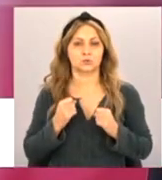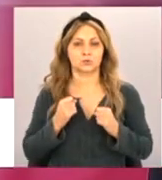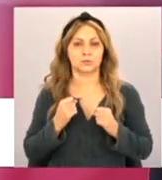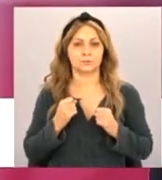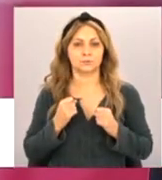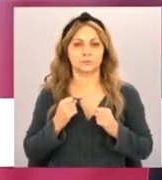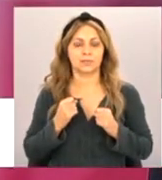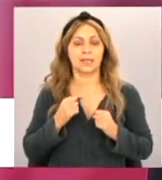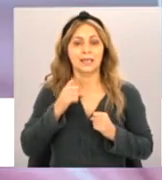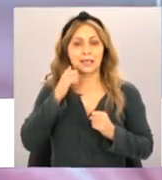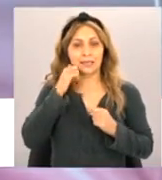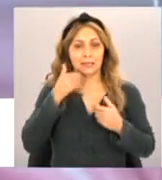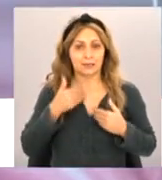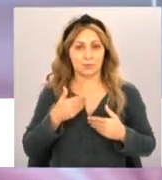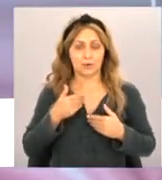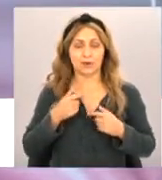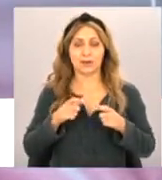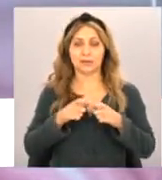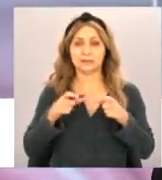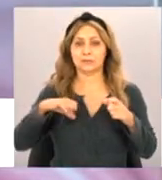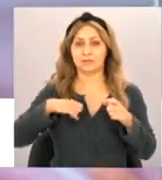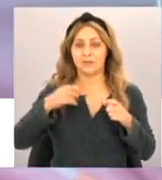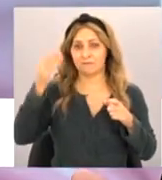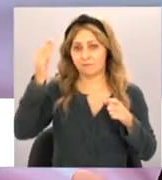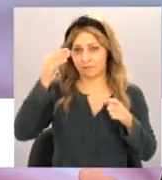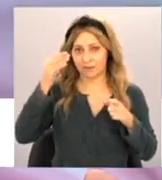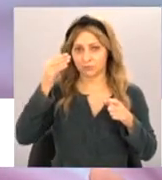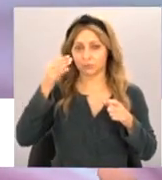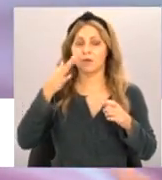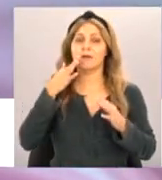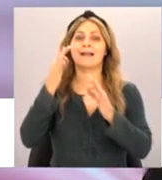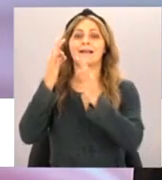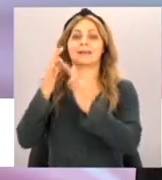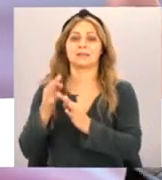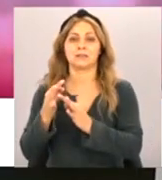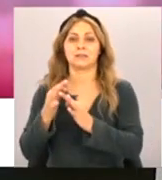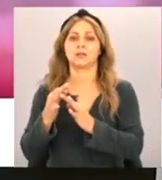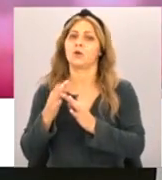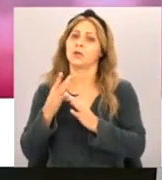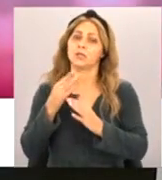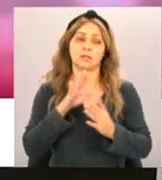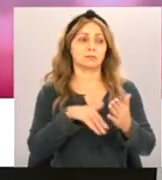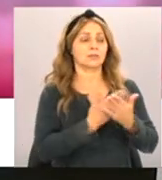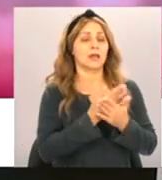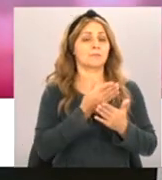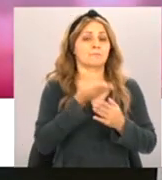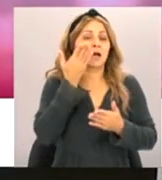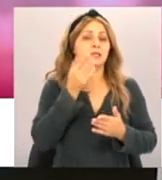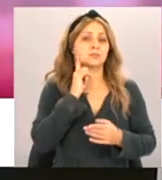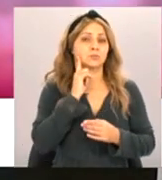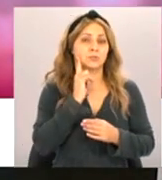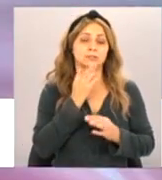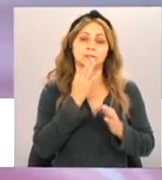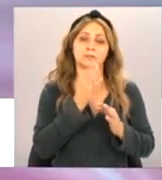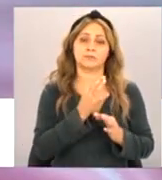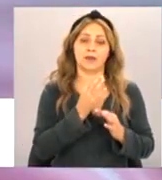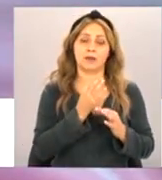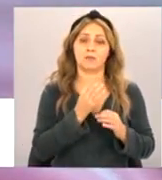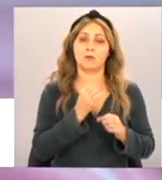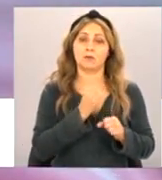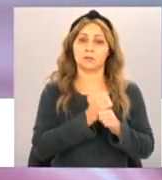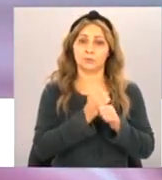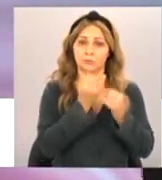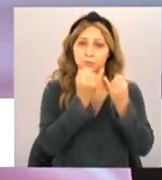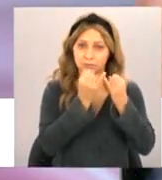para quem os falsos recibos verdes e para valorizar o verdadeiro trabalho independente estou certo faremos muito caminho em conjunto com